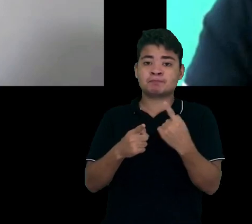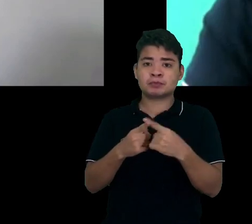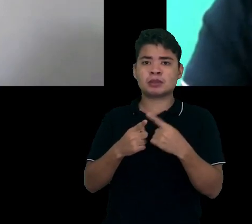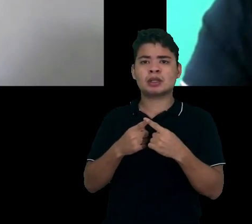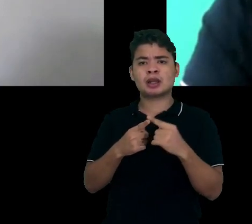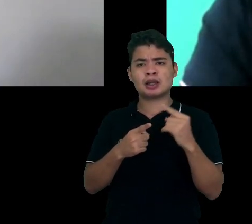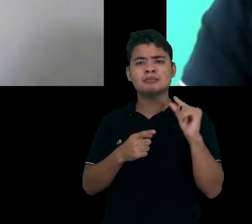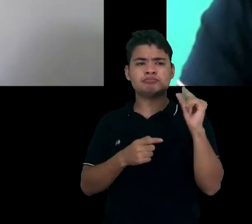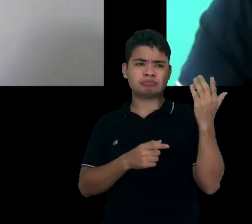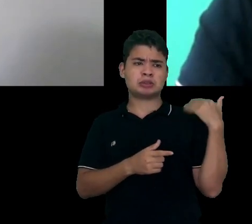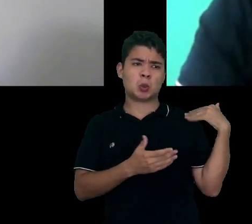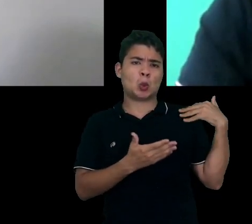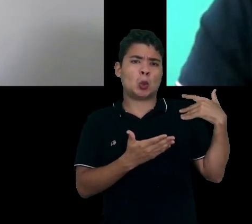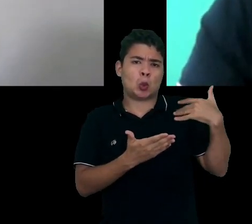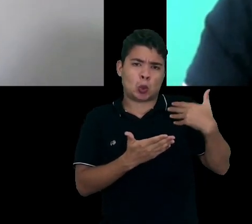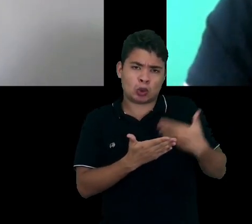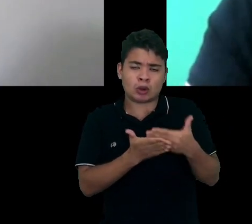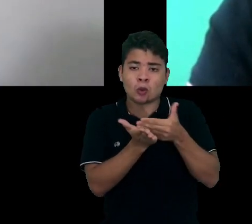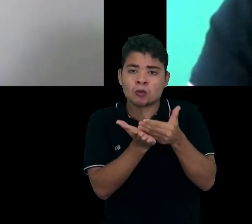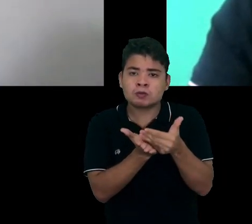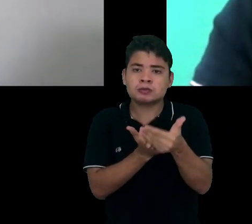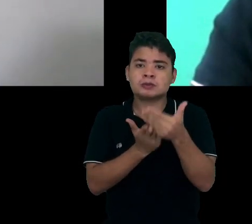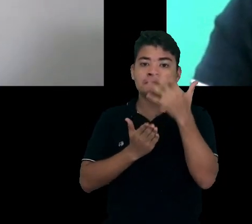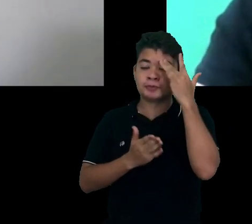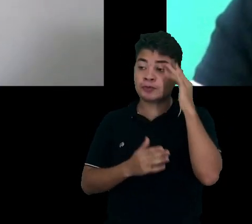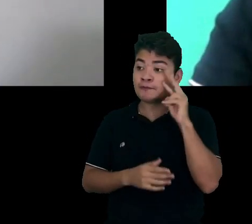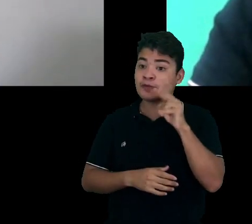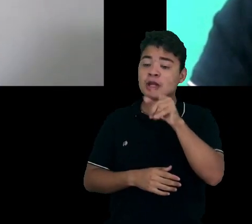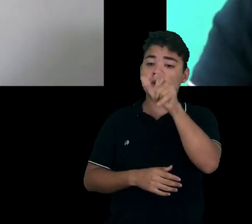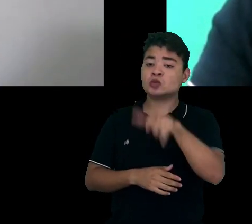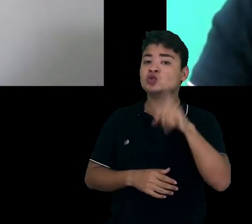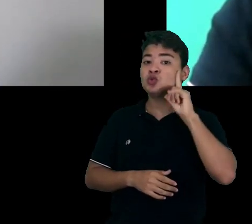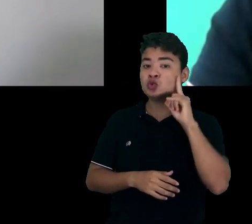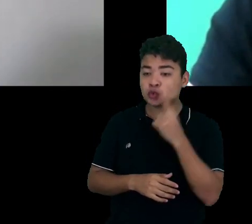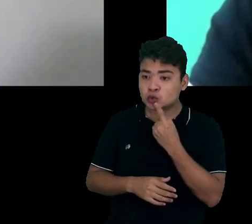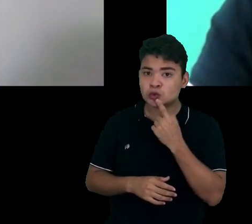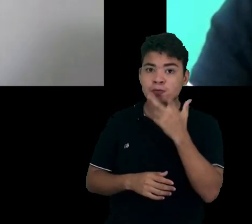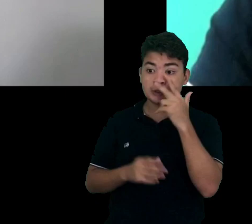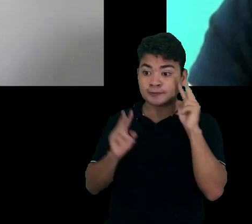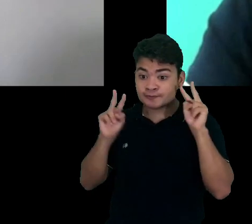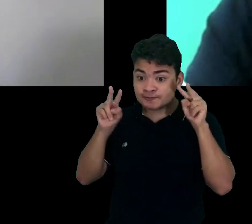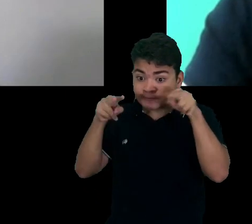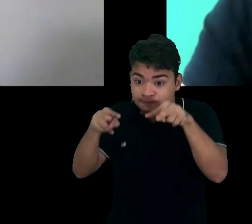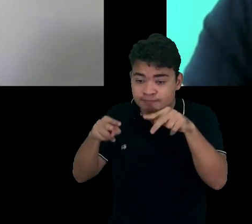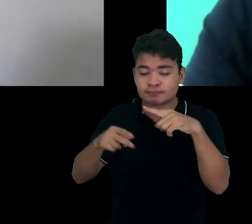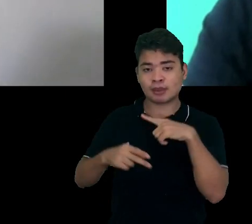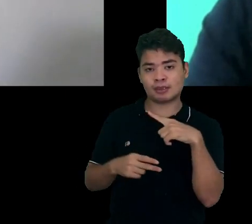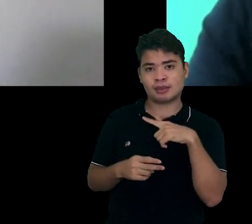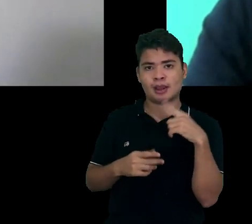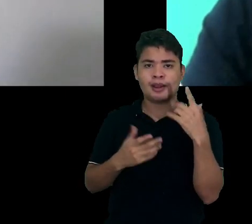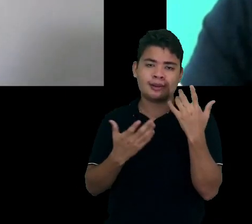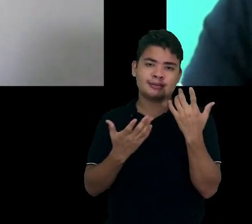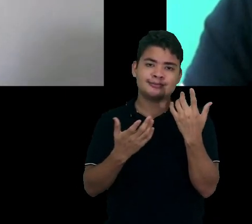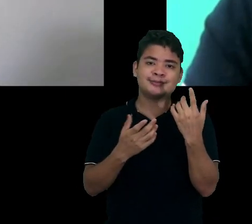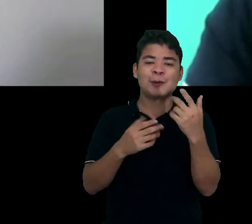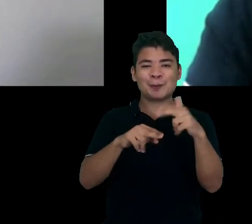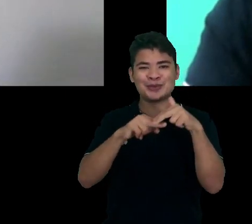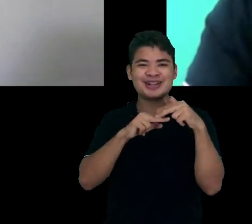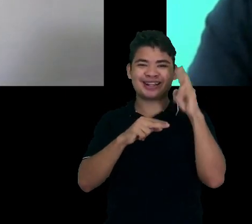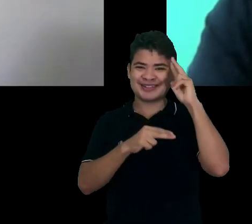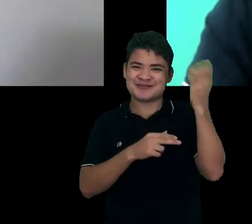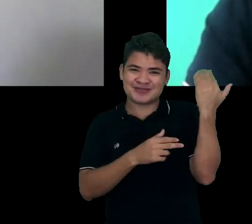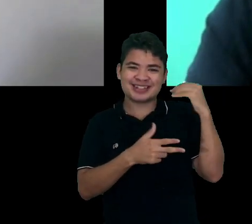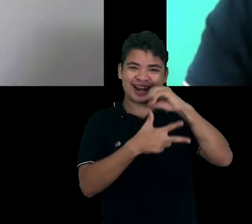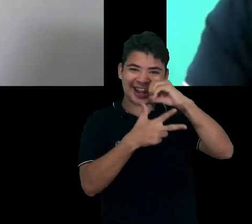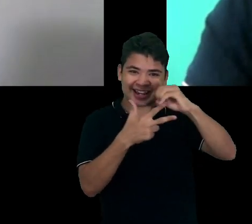de uns anos para cá as pessoas têm começado a enxergar o surdo no Brasil, né? Por meio do Enem,